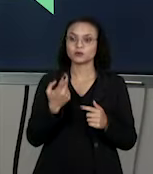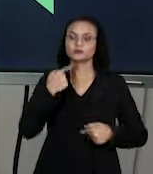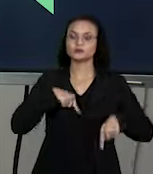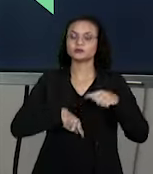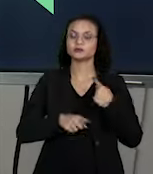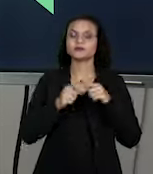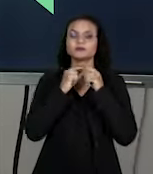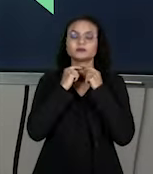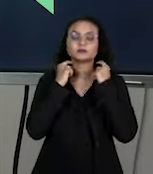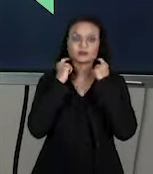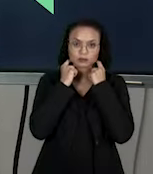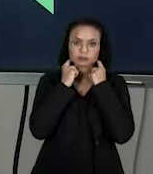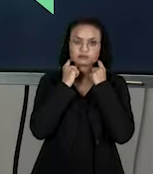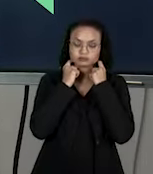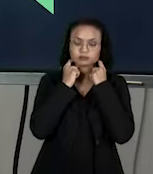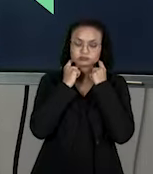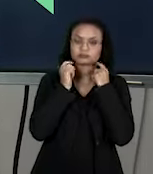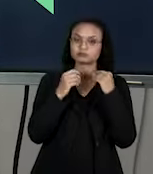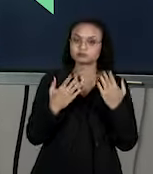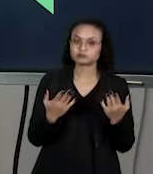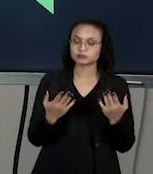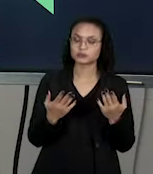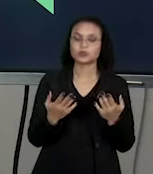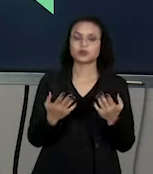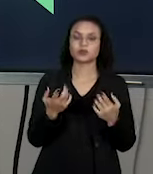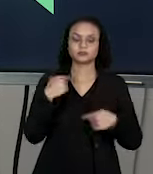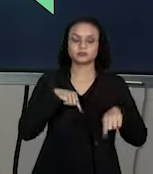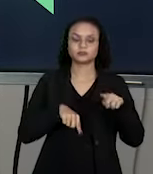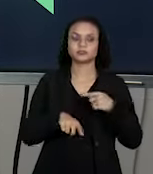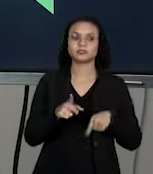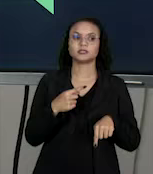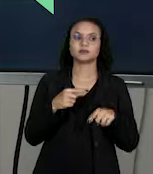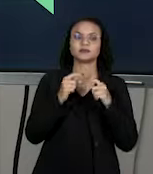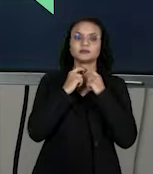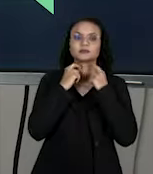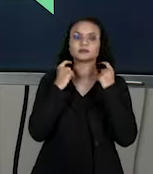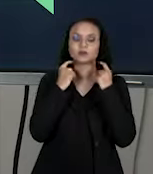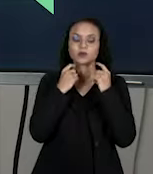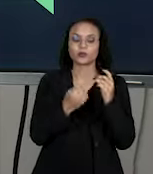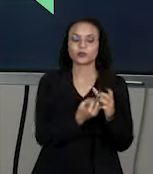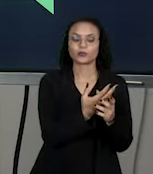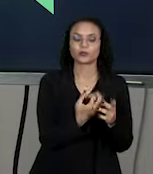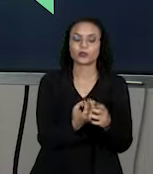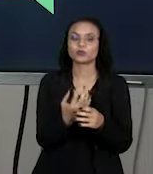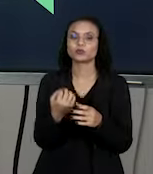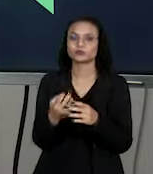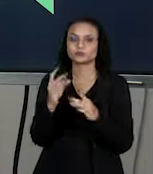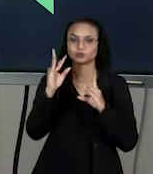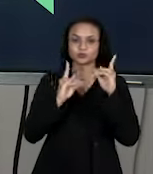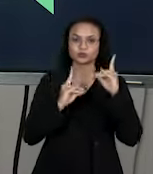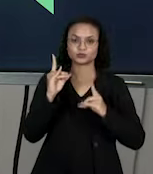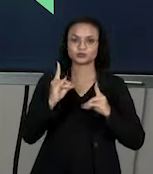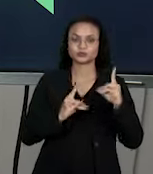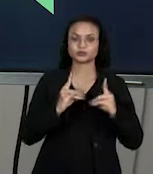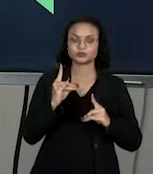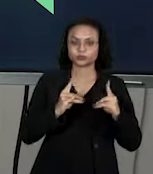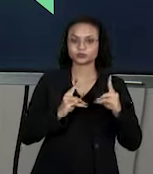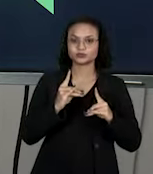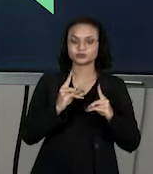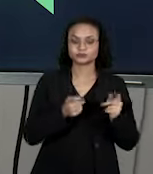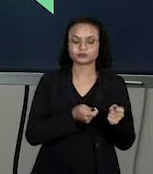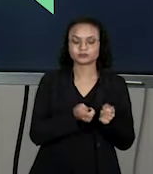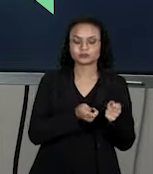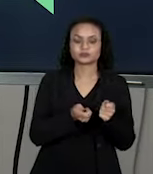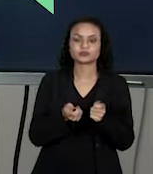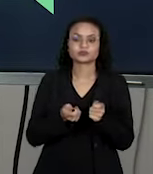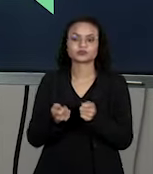quem mantém esse equilíbrio no seu corpo. Então, o sistema produz hormônios que irão manter o organismo